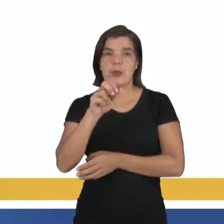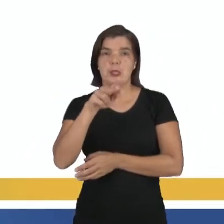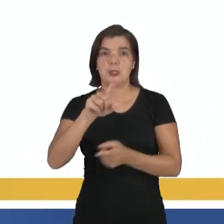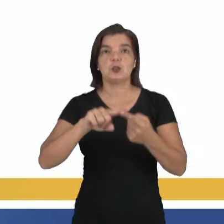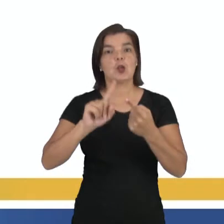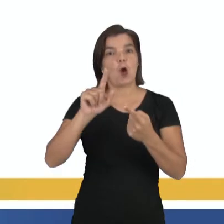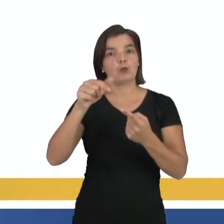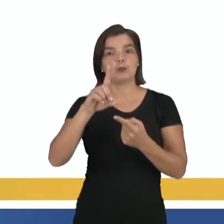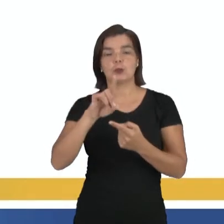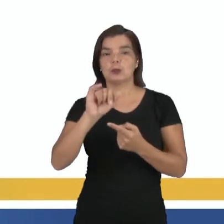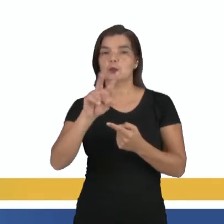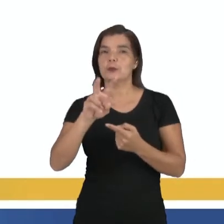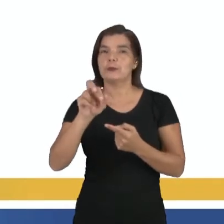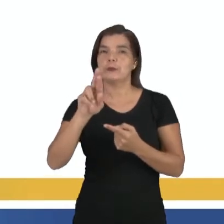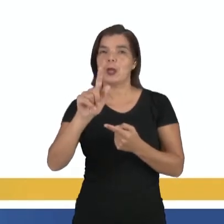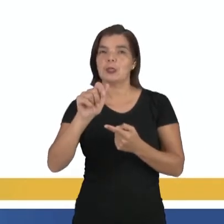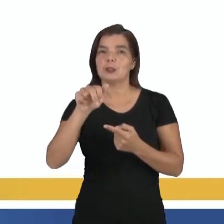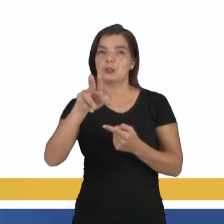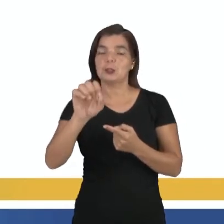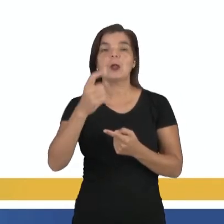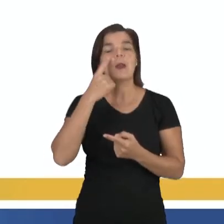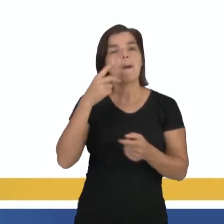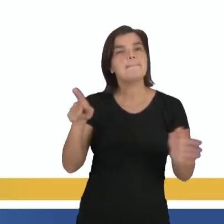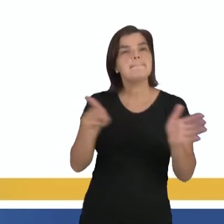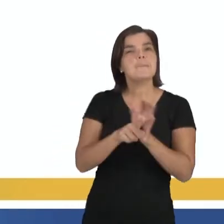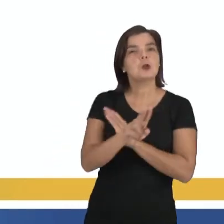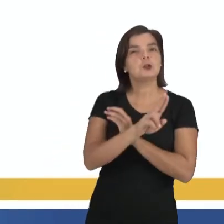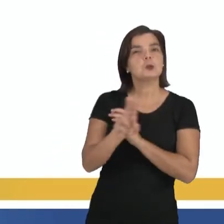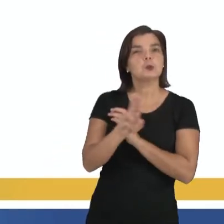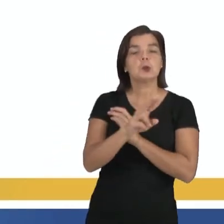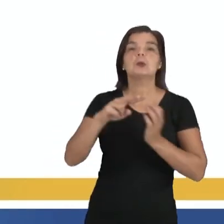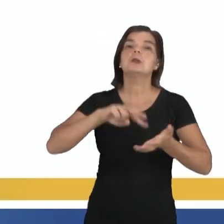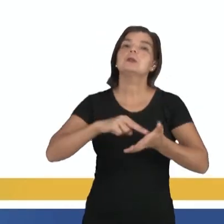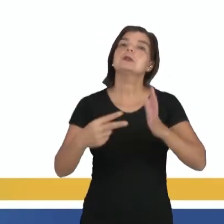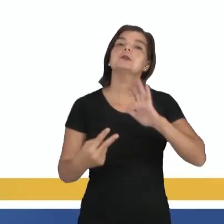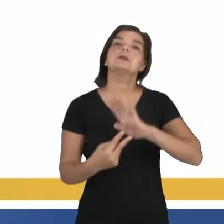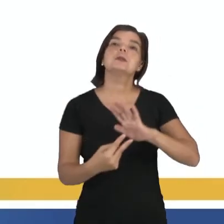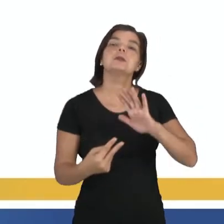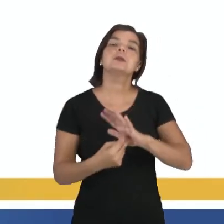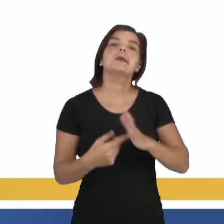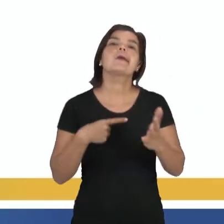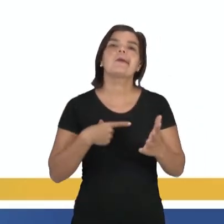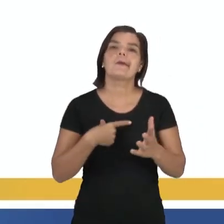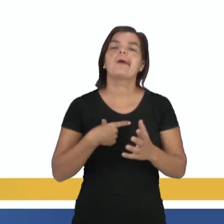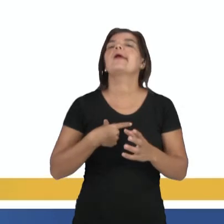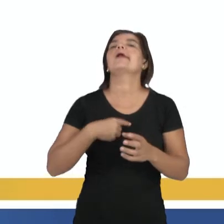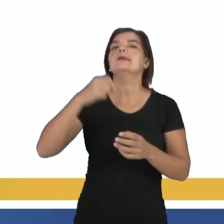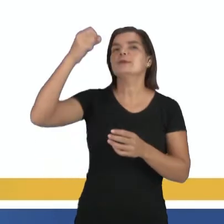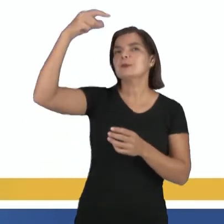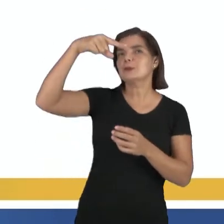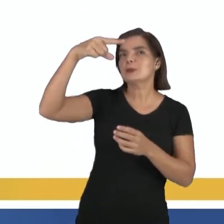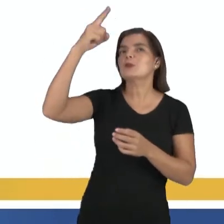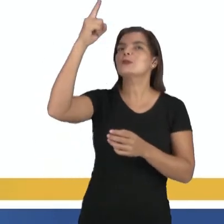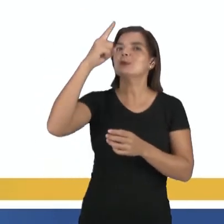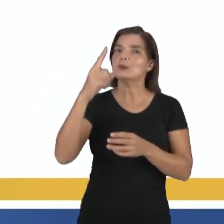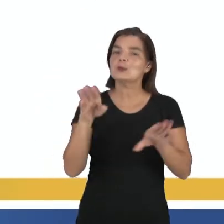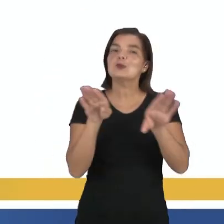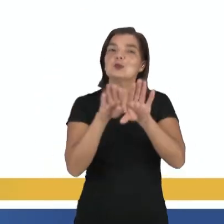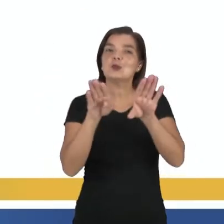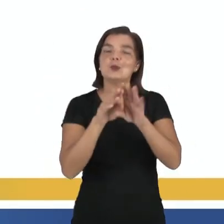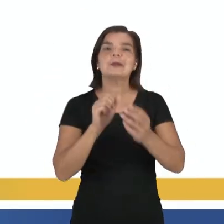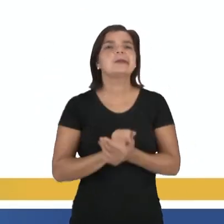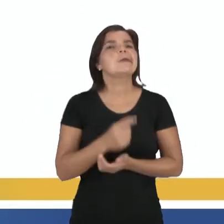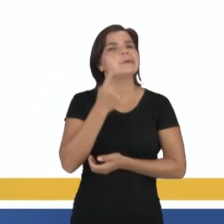lente divergente. Não foge aí do próprio nome. Convergir quer dizer o quê? Que esses raios serão direcionados para um mesmo